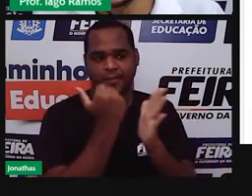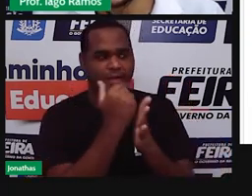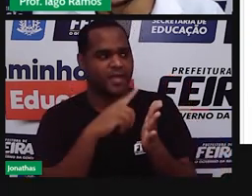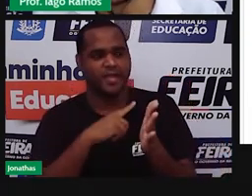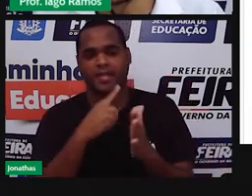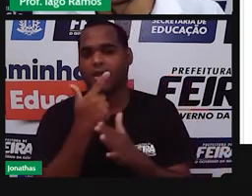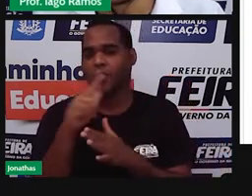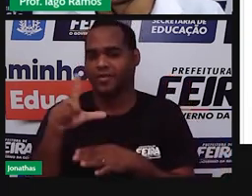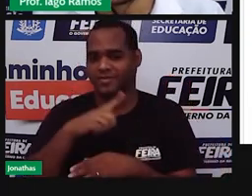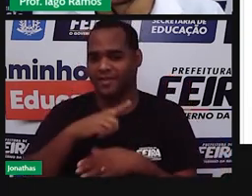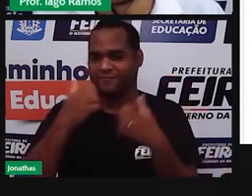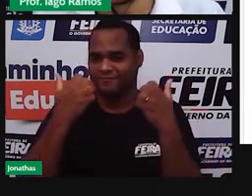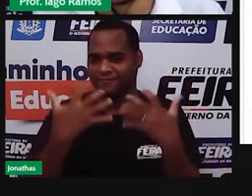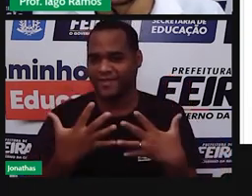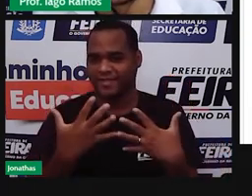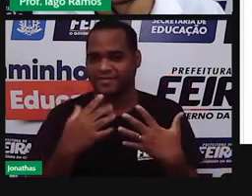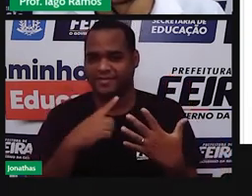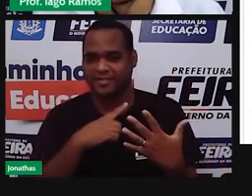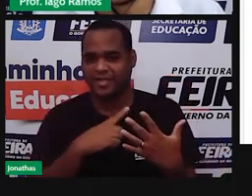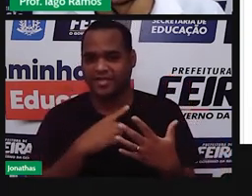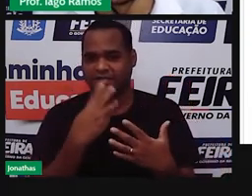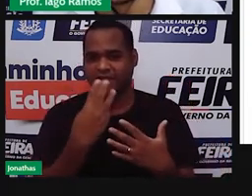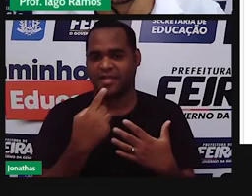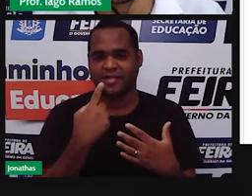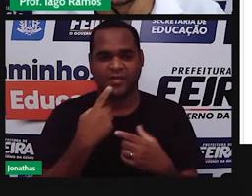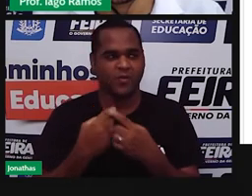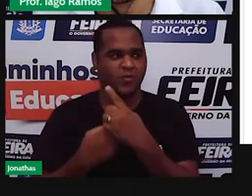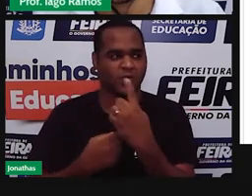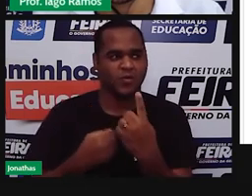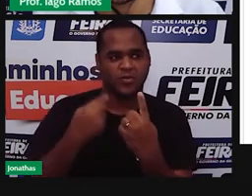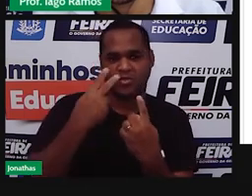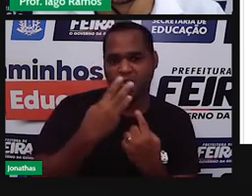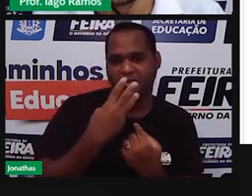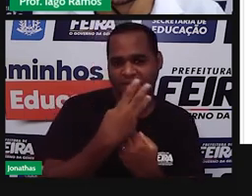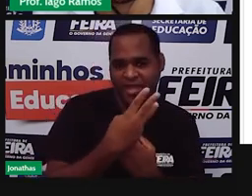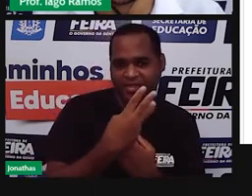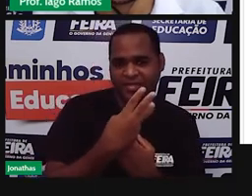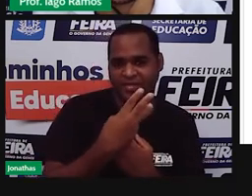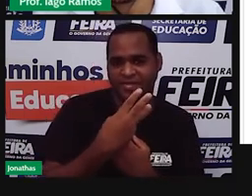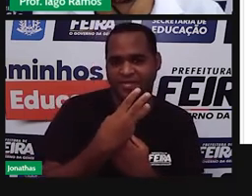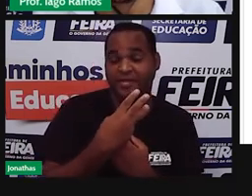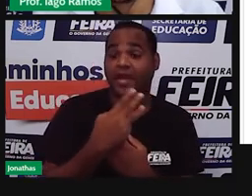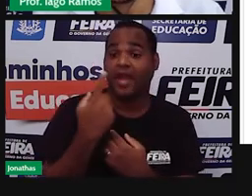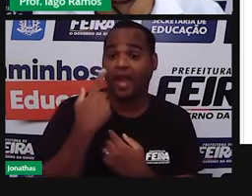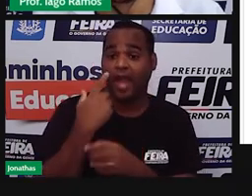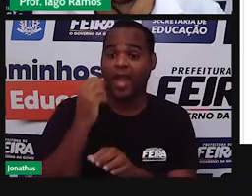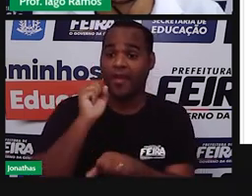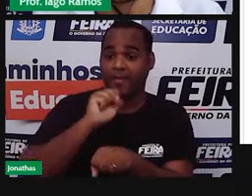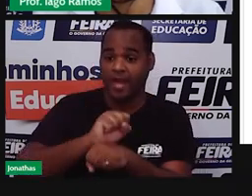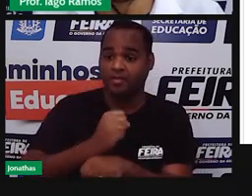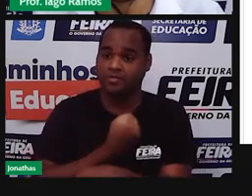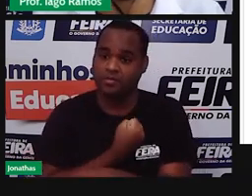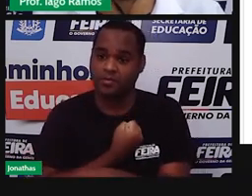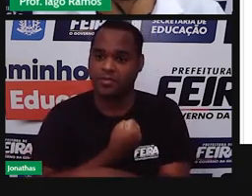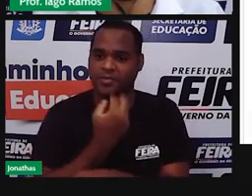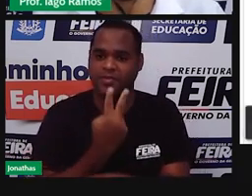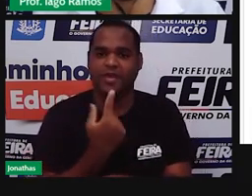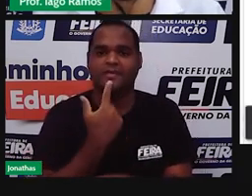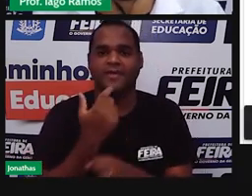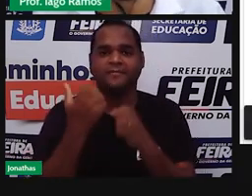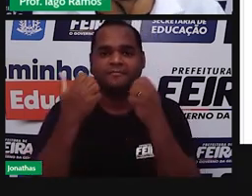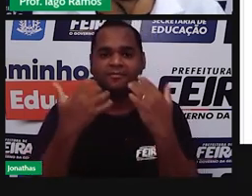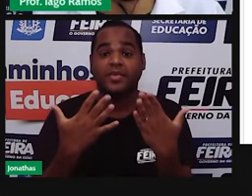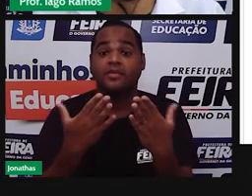porque é menos 3. Então, 1, 2, 3. E aí ele para aqui no número 2, ó. Veja que